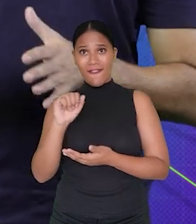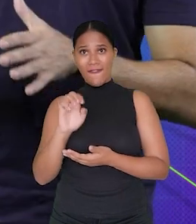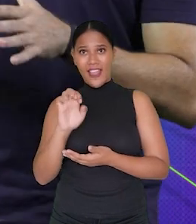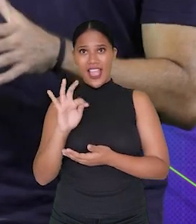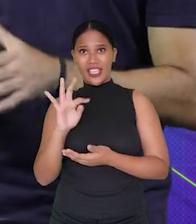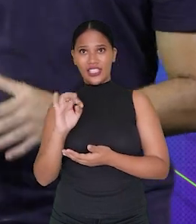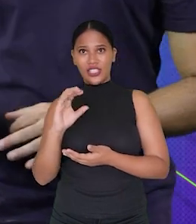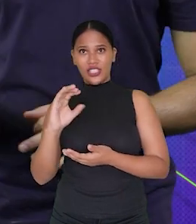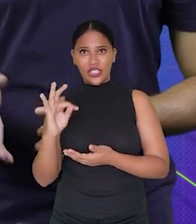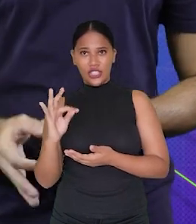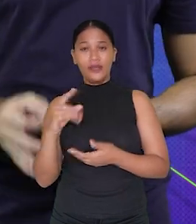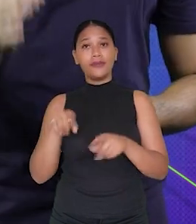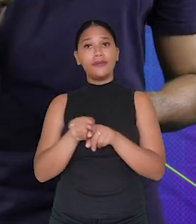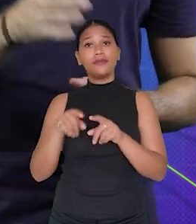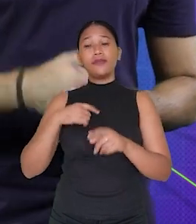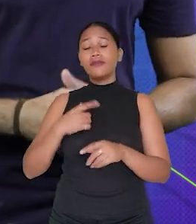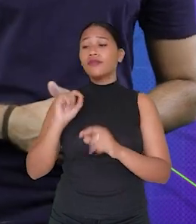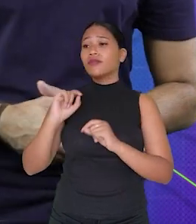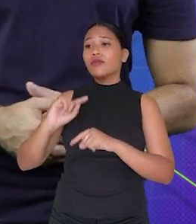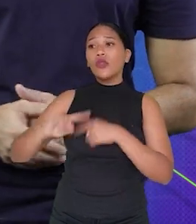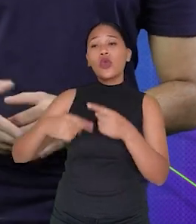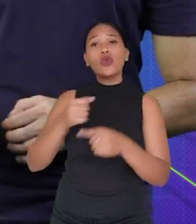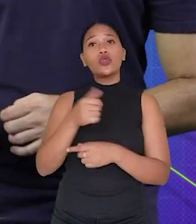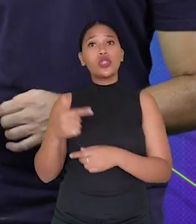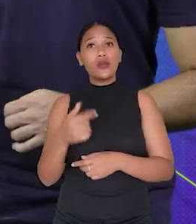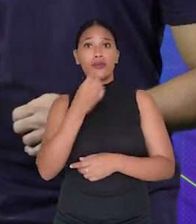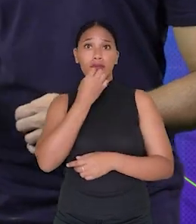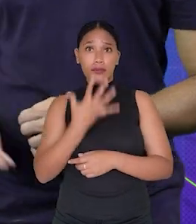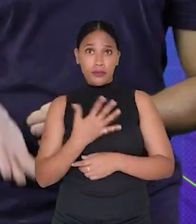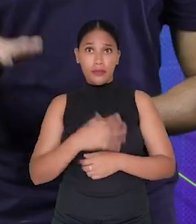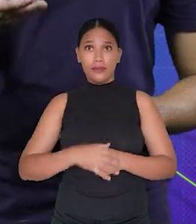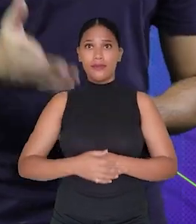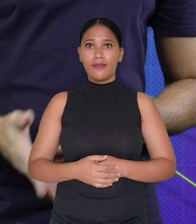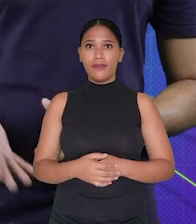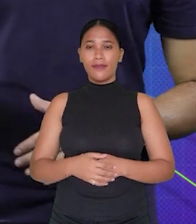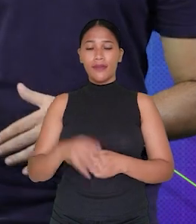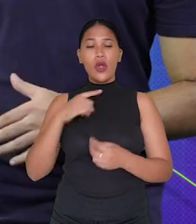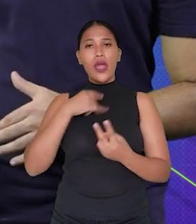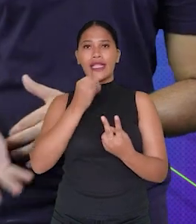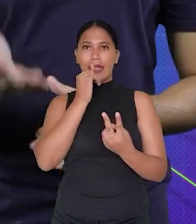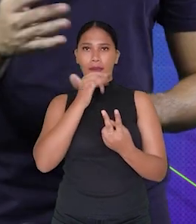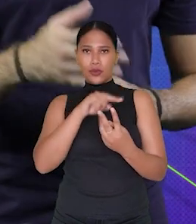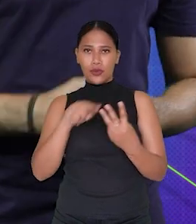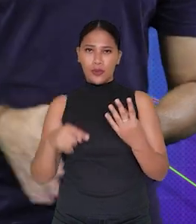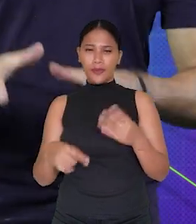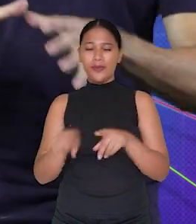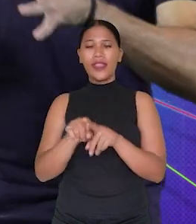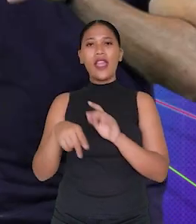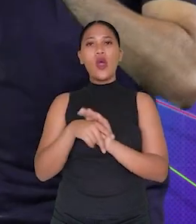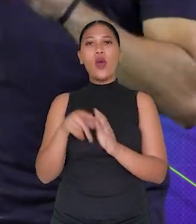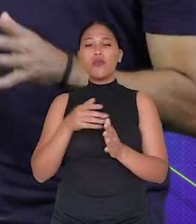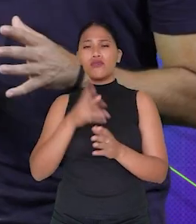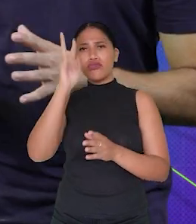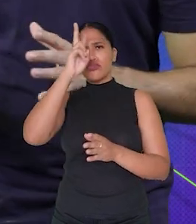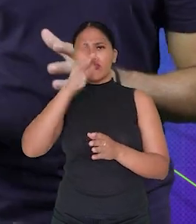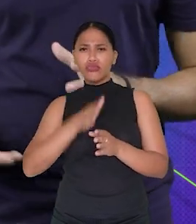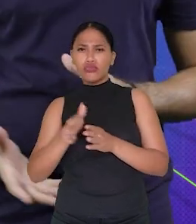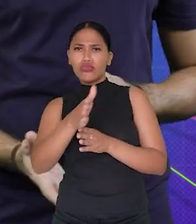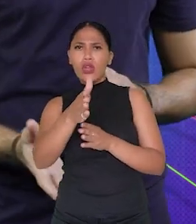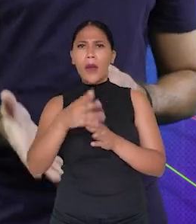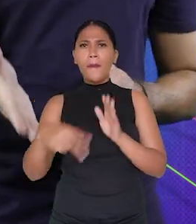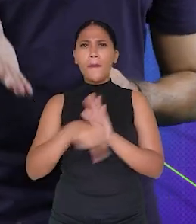uma série de personagens secundários bem desenvolvidos, como Garrus, Tali, Urex e Liara, que têm arcos de